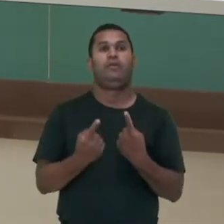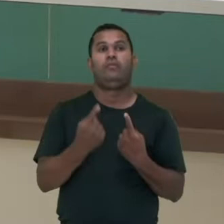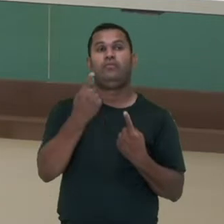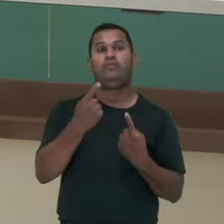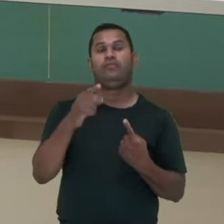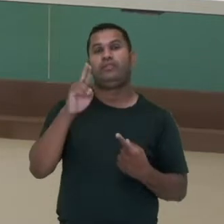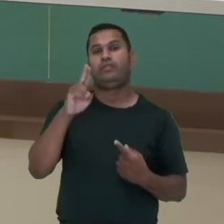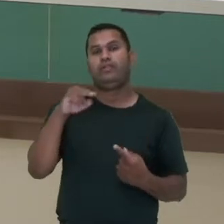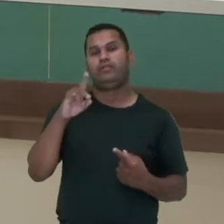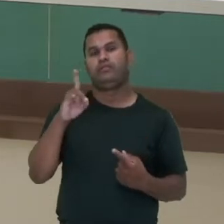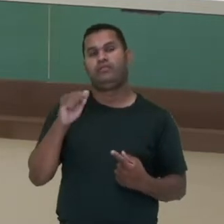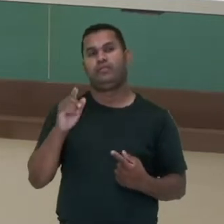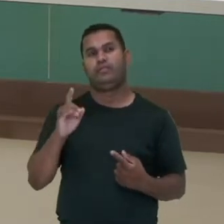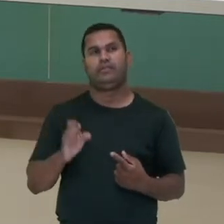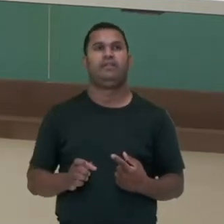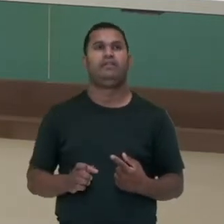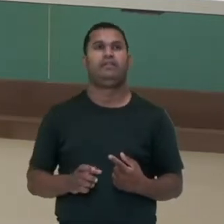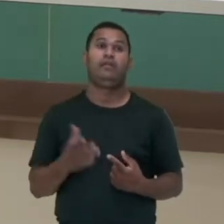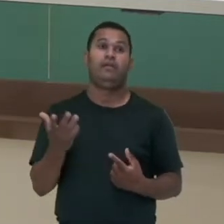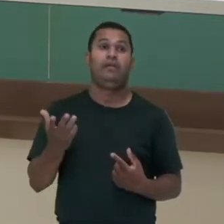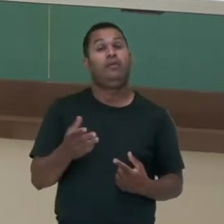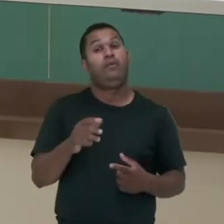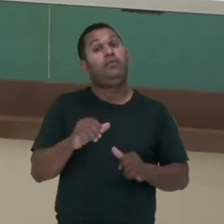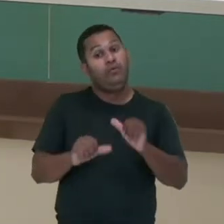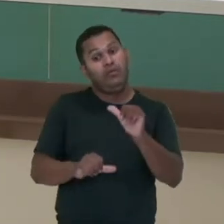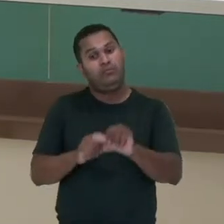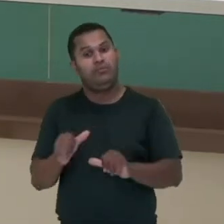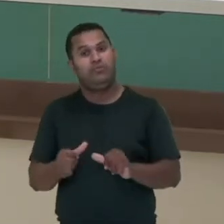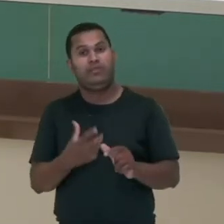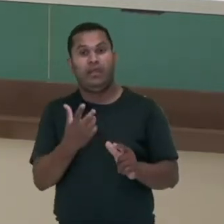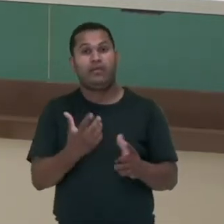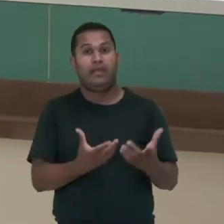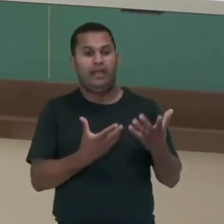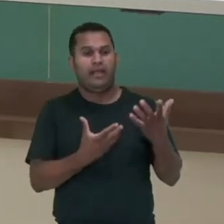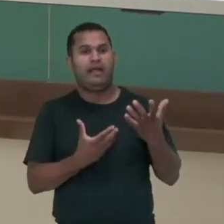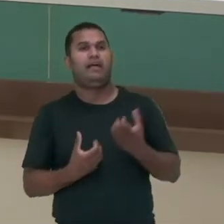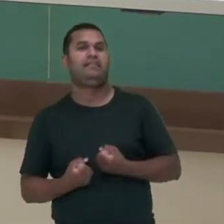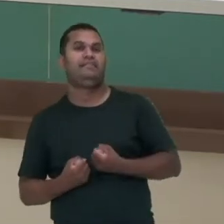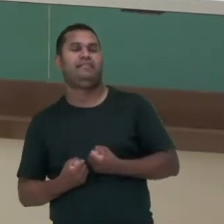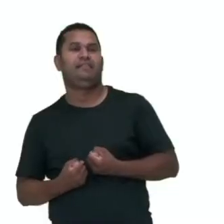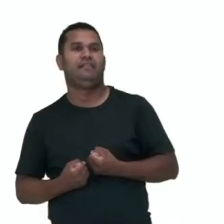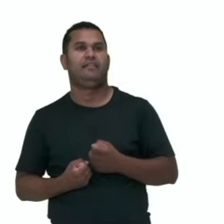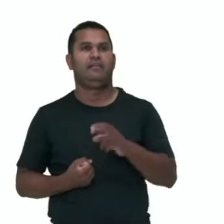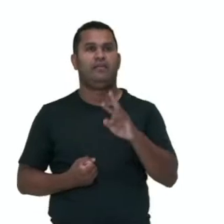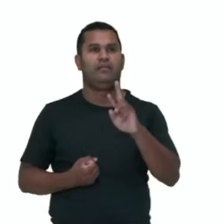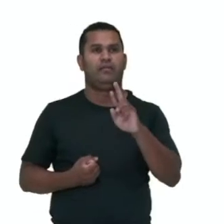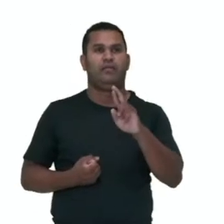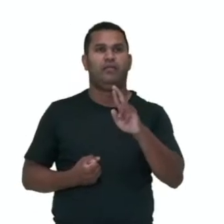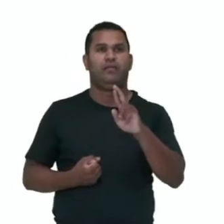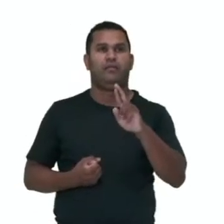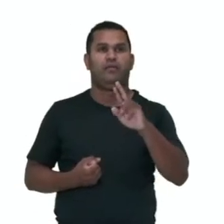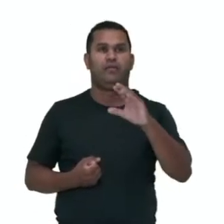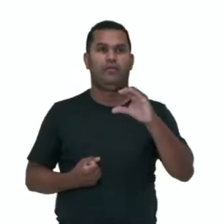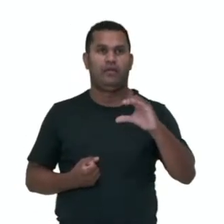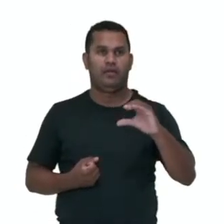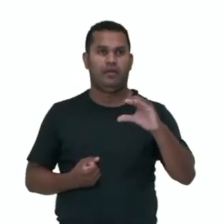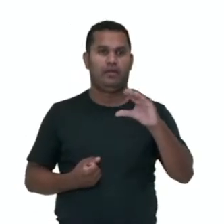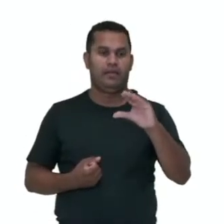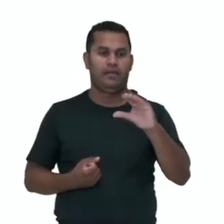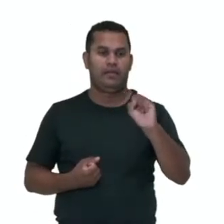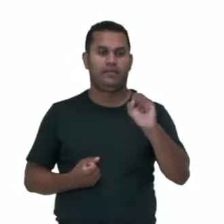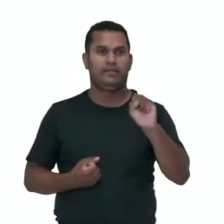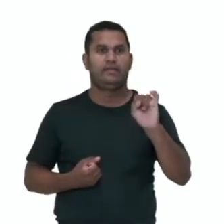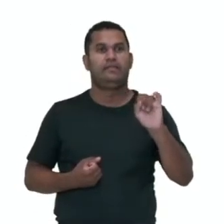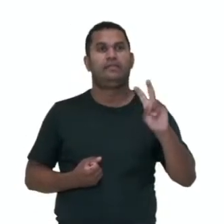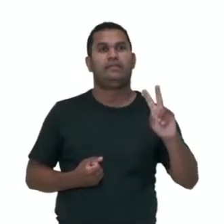expressando ali. E o recessivo é aquele que é dominado, vamos colocar assim, tá? Manifesta sua característica apenas se eles